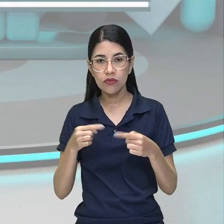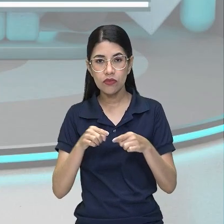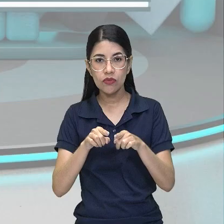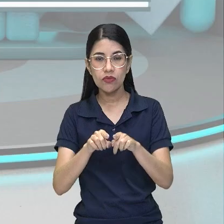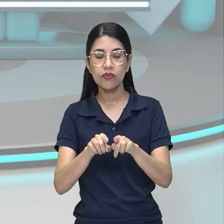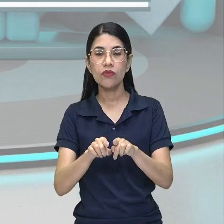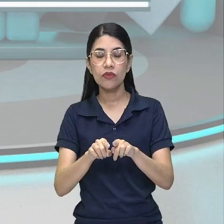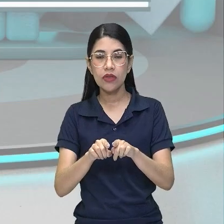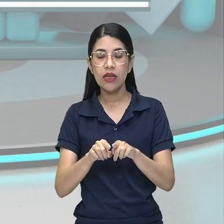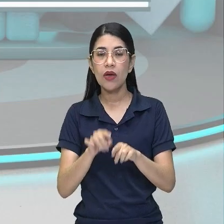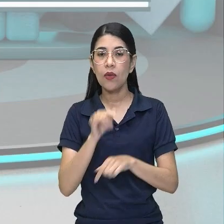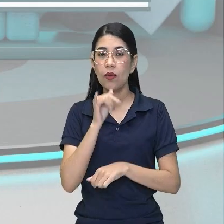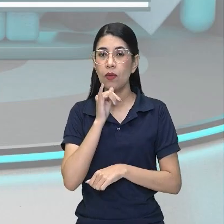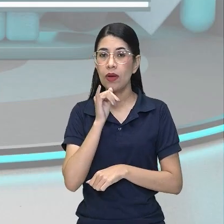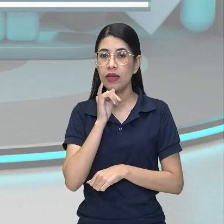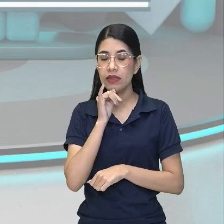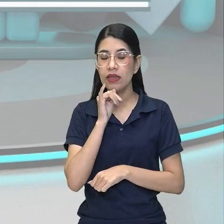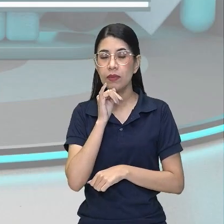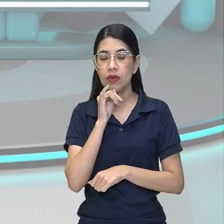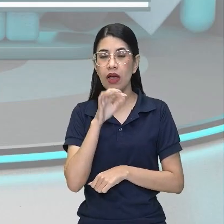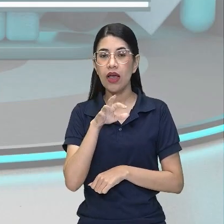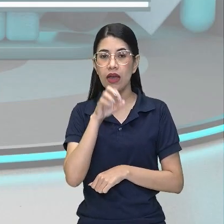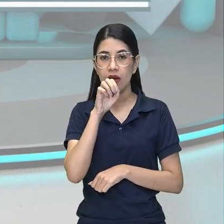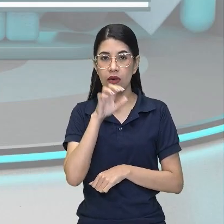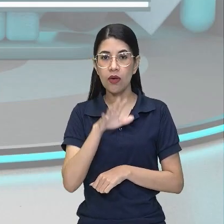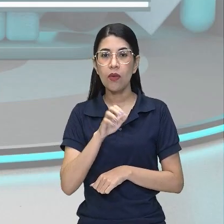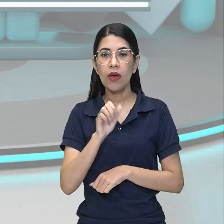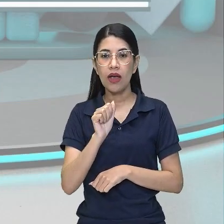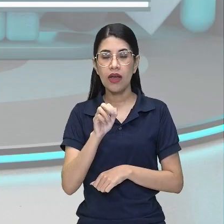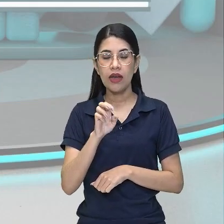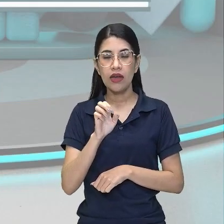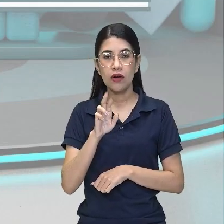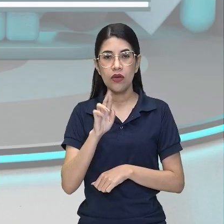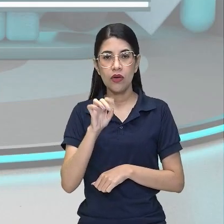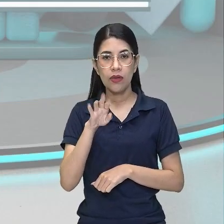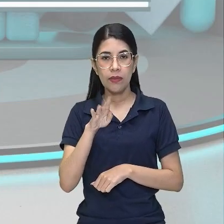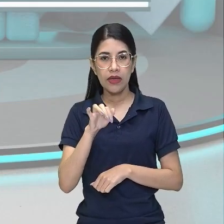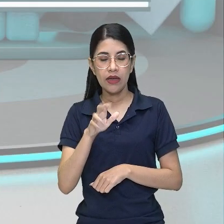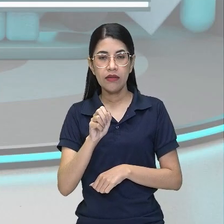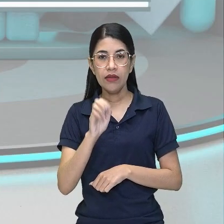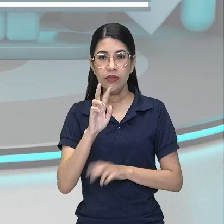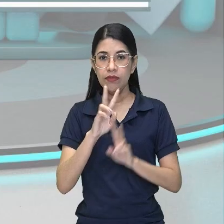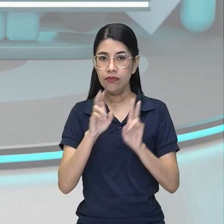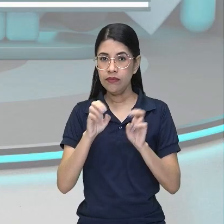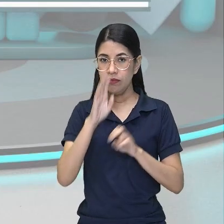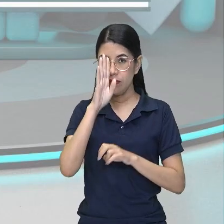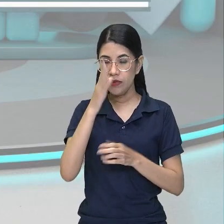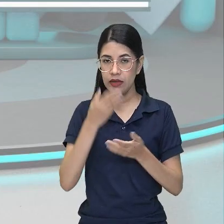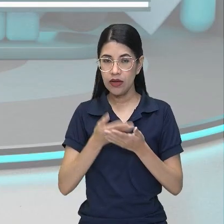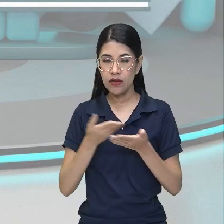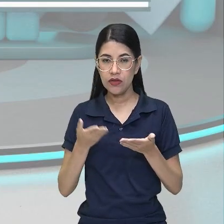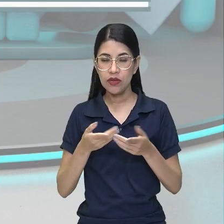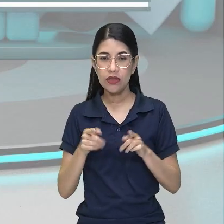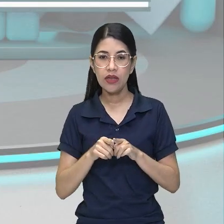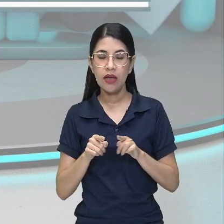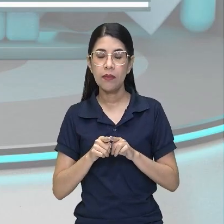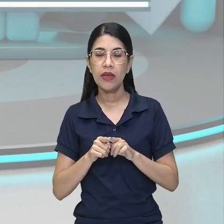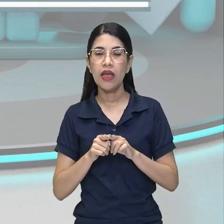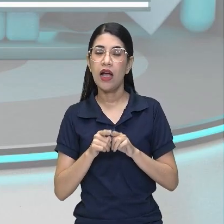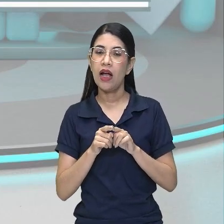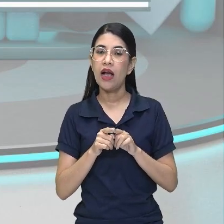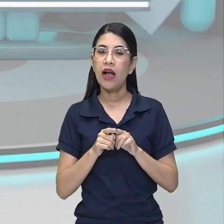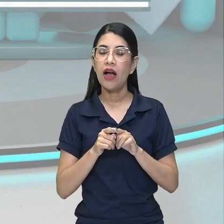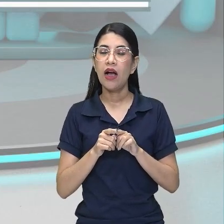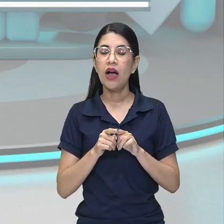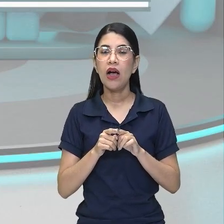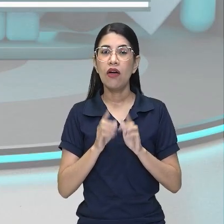aí eu cito para vocês a ginástica aeróbica, que é o tema principal da nossa aula, né? A ginástica localizada, que vai trabalhar